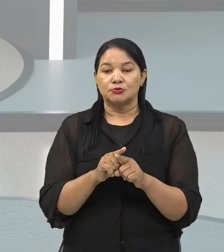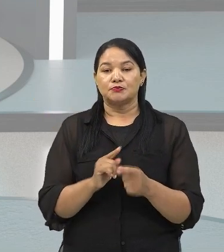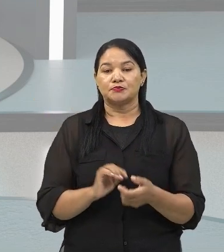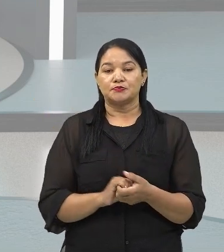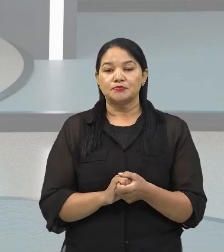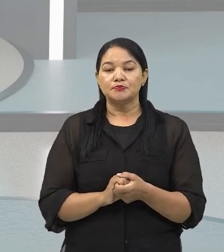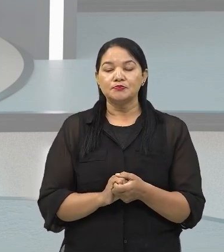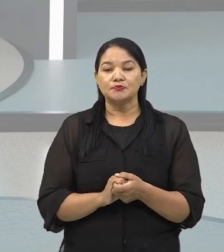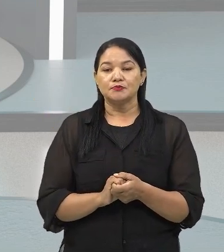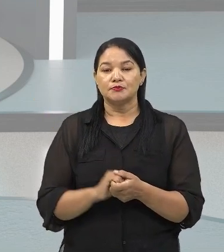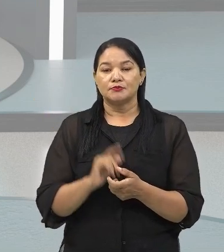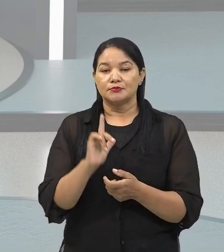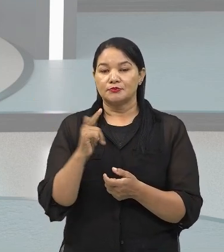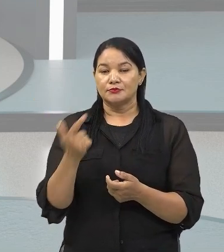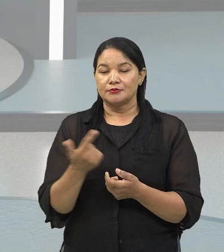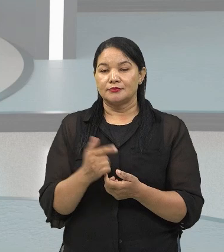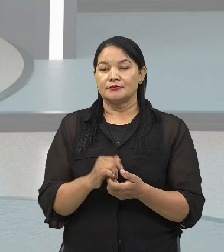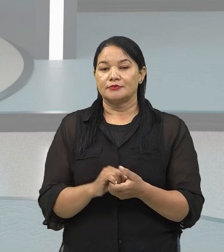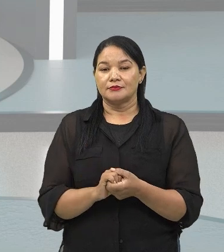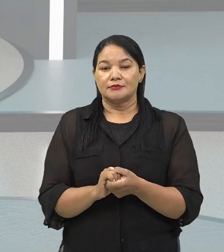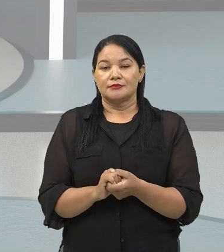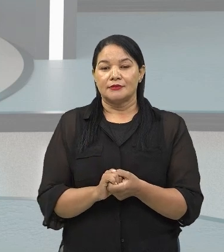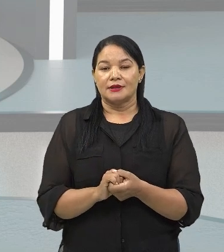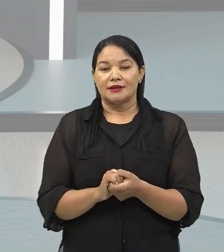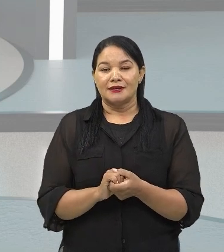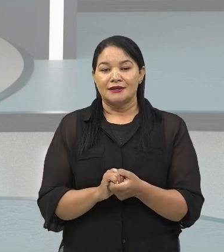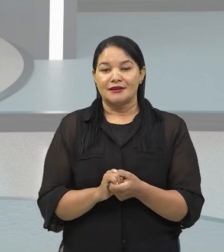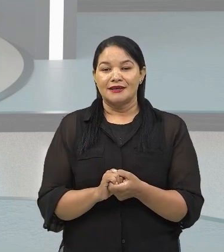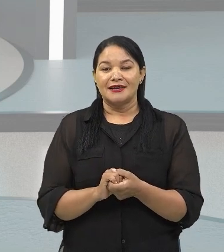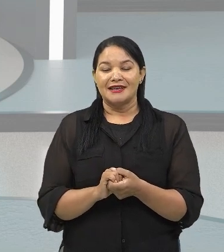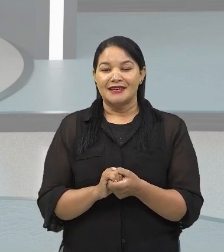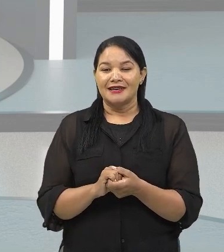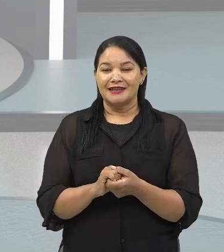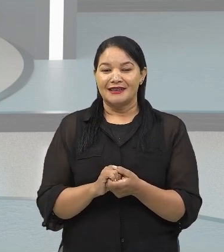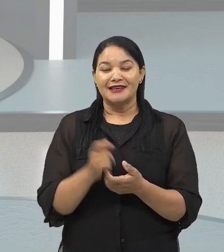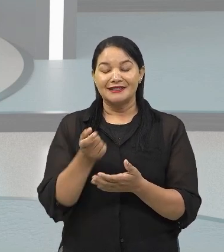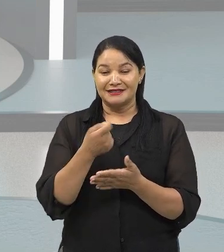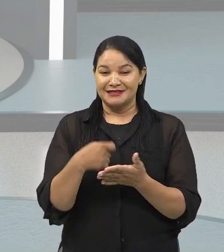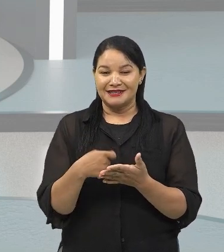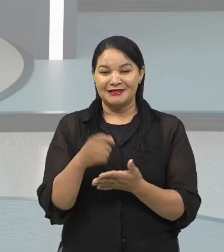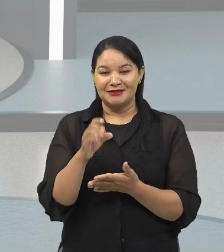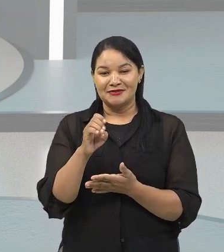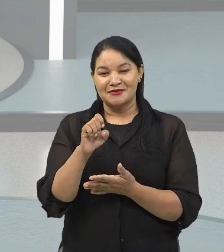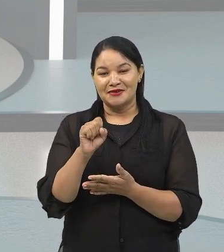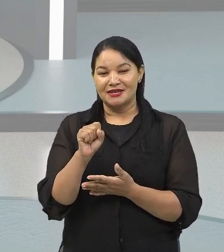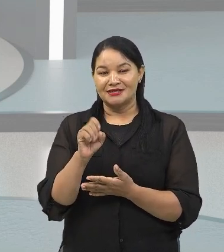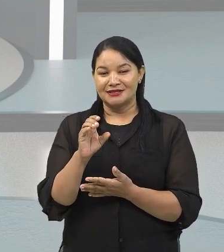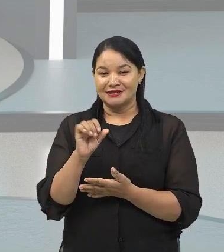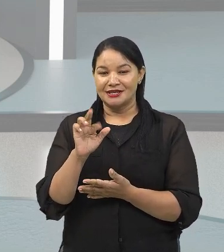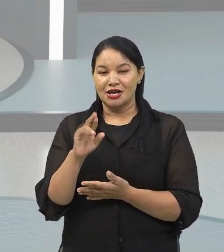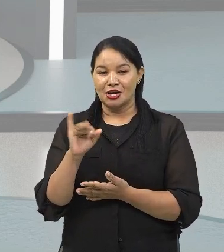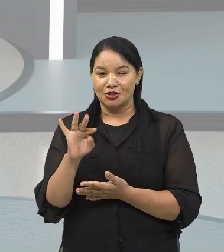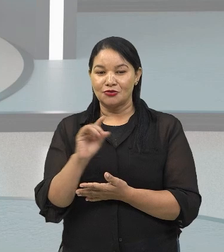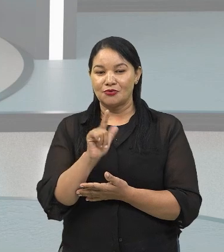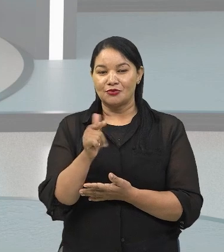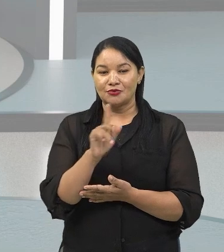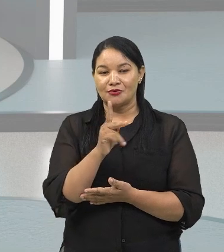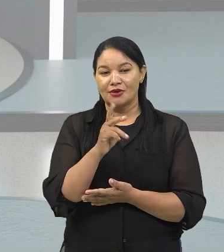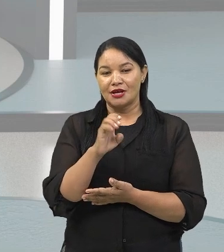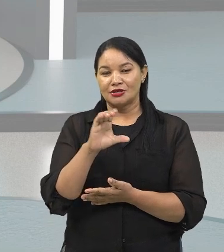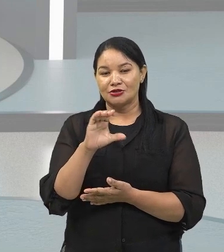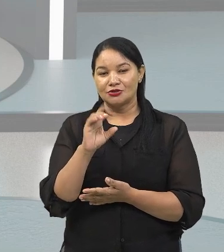irregular. Escrito, nunca escribido. Hecho, del verbo hacer. Hacer, irregular.